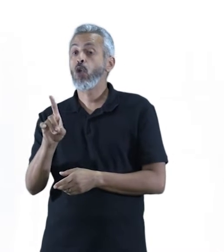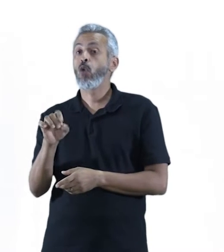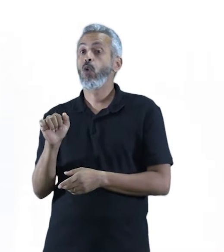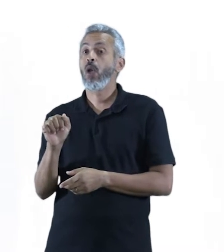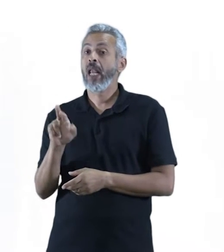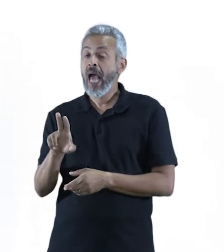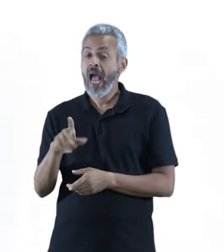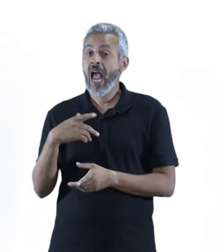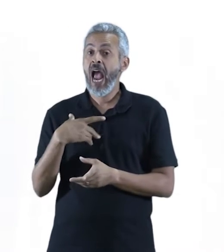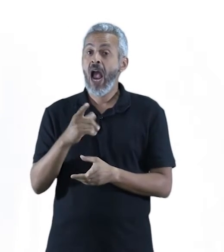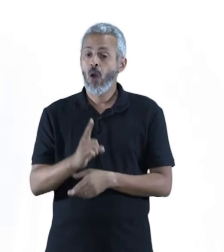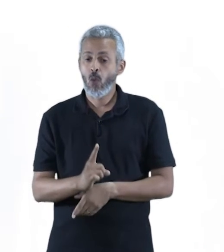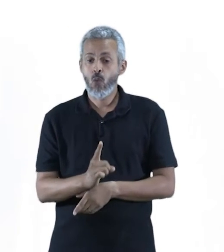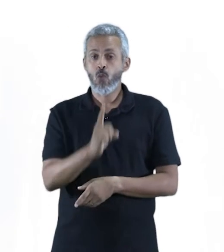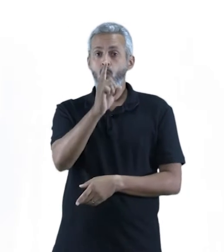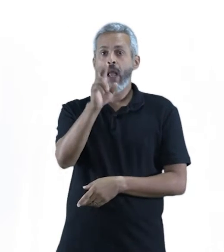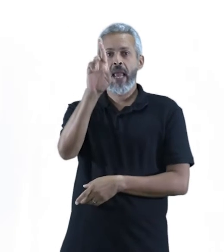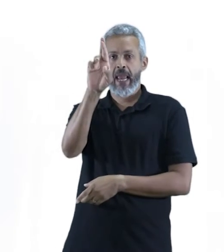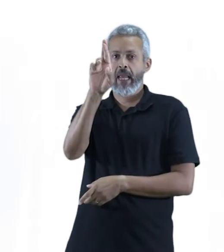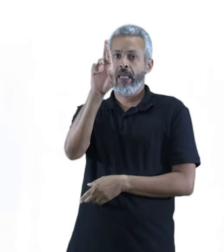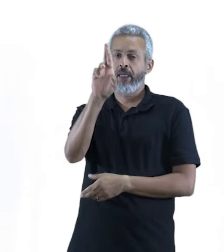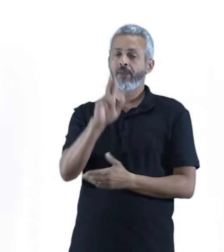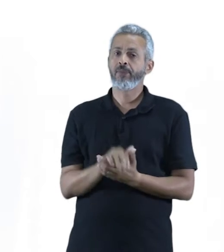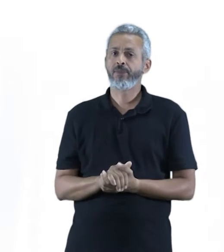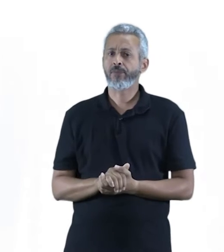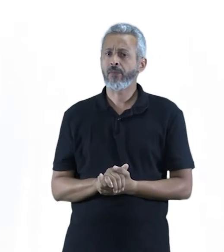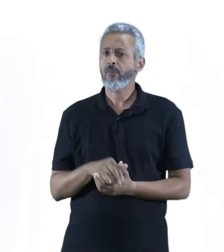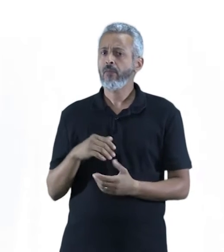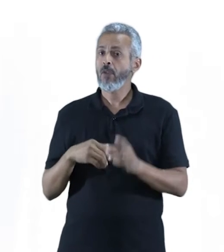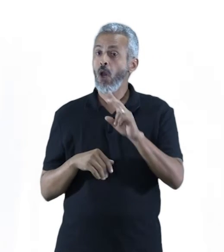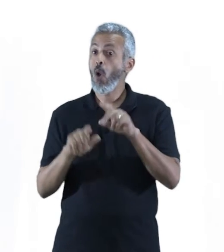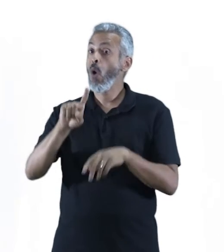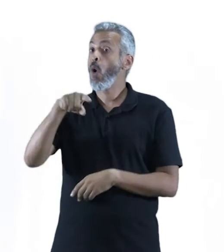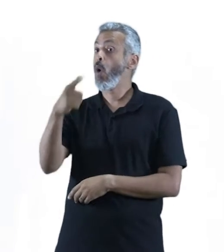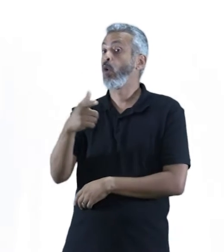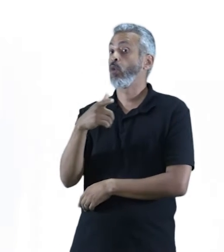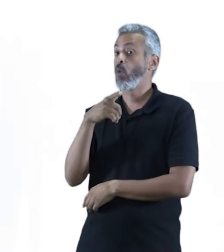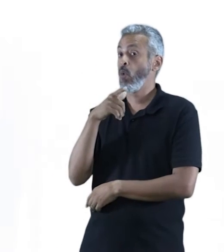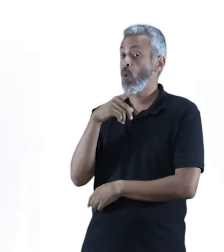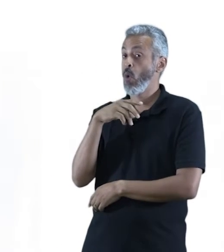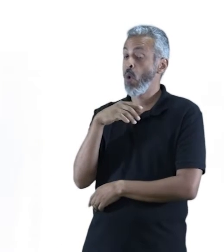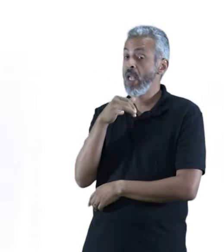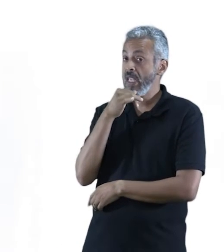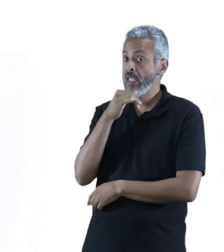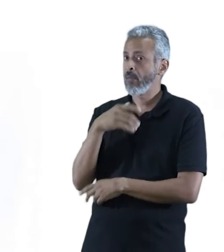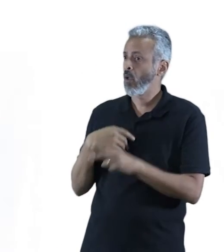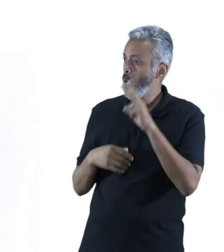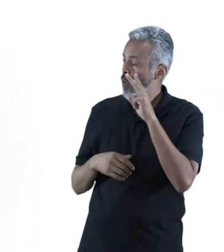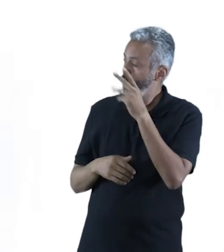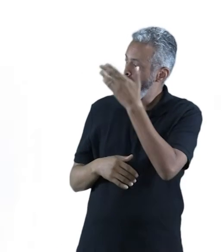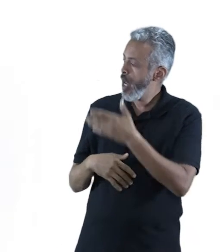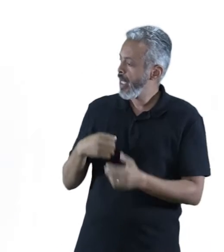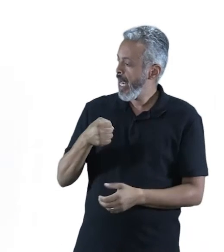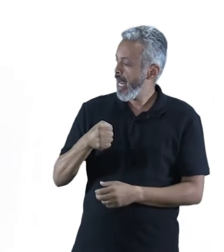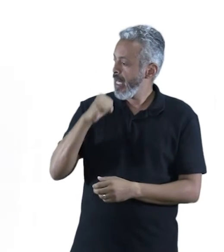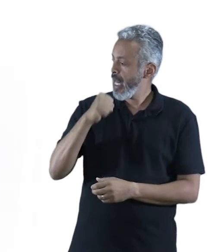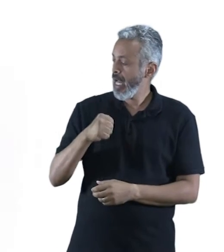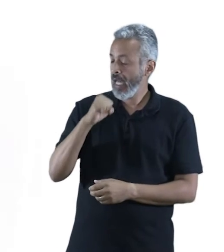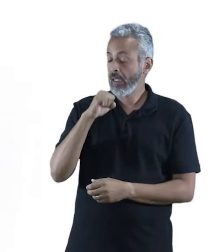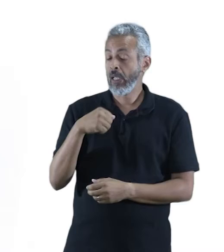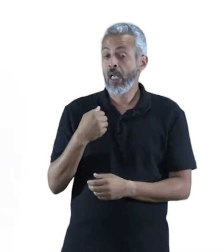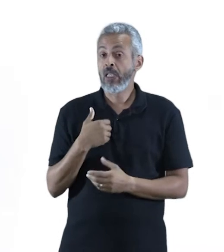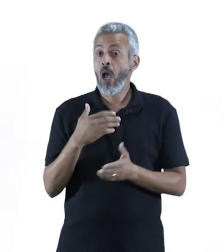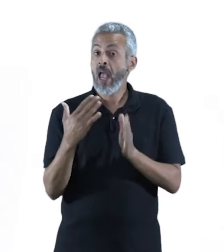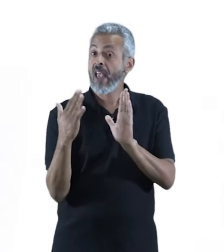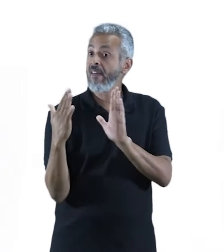de simetria, que é a reta R. Outro exemplo. Observe que na figura da caneca